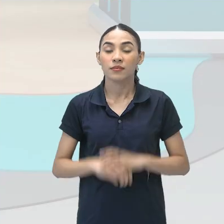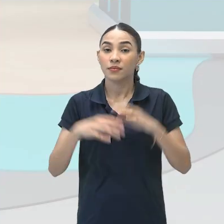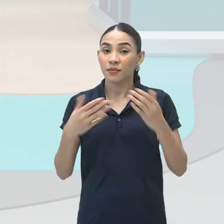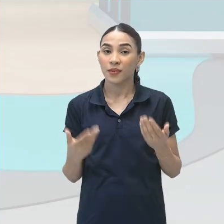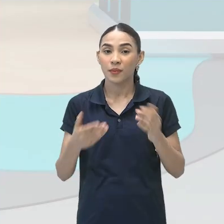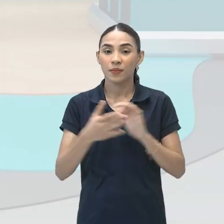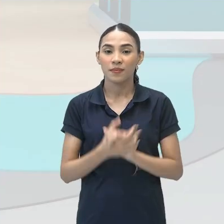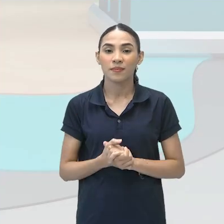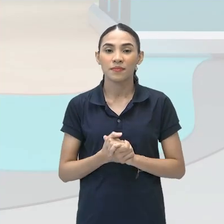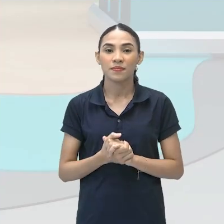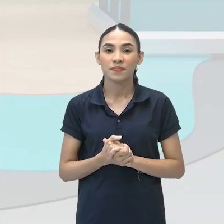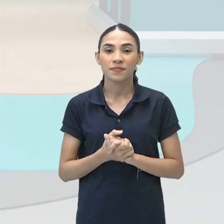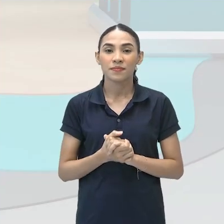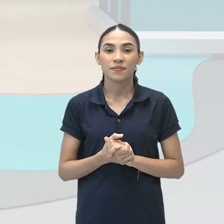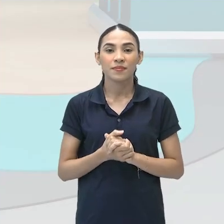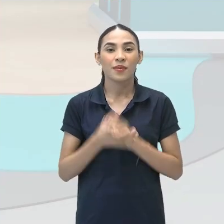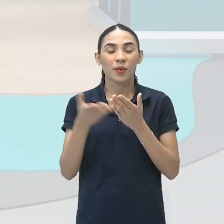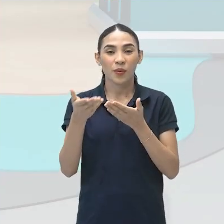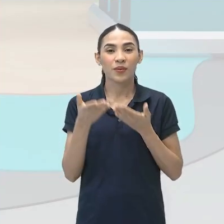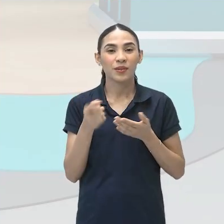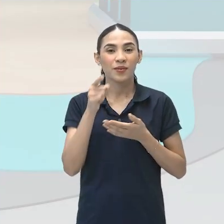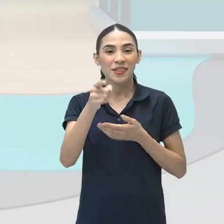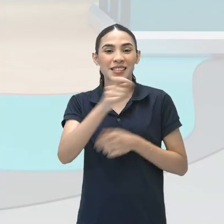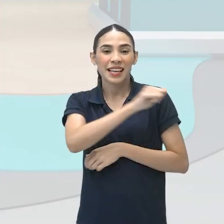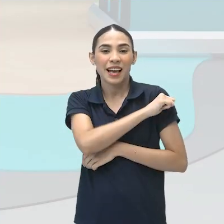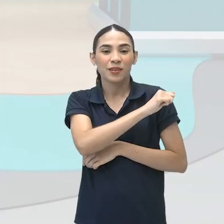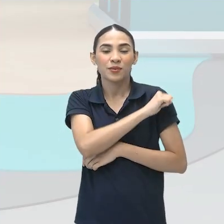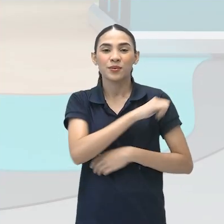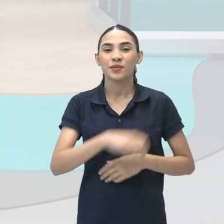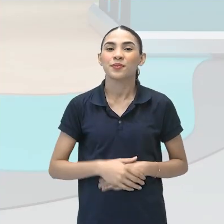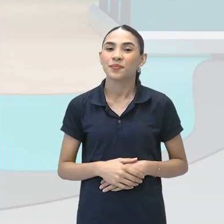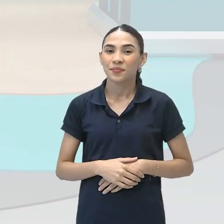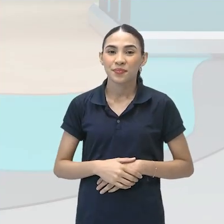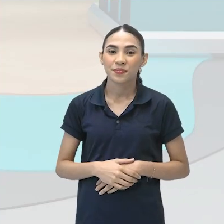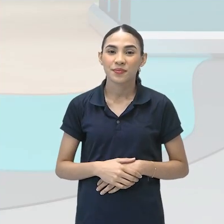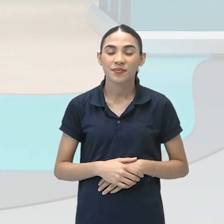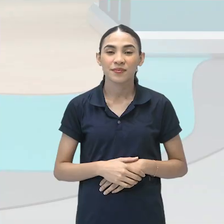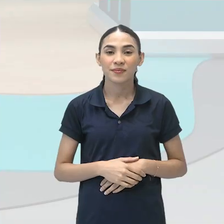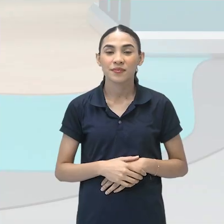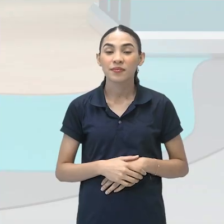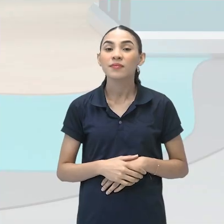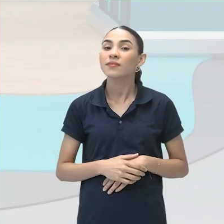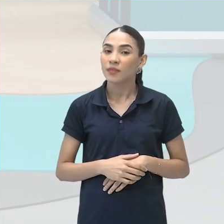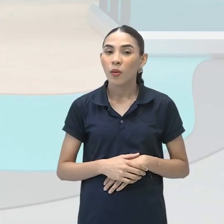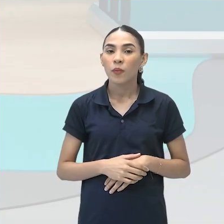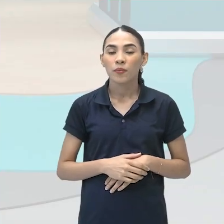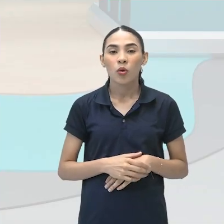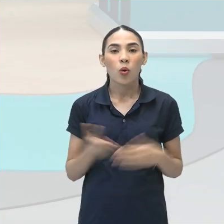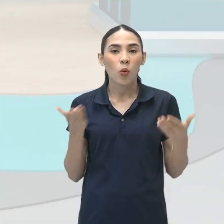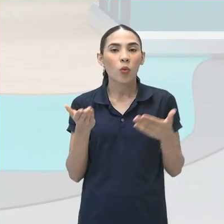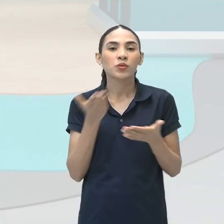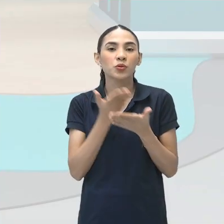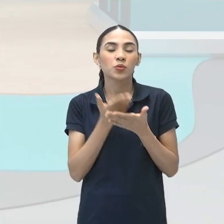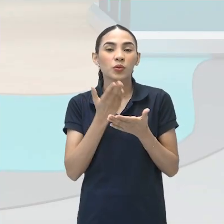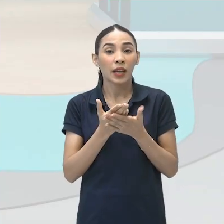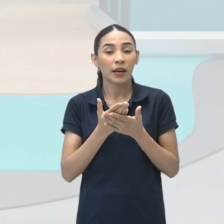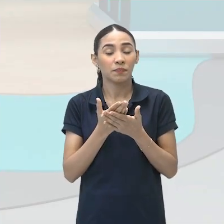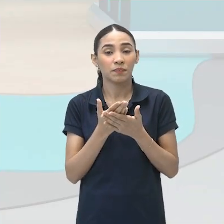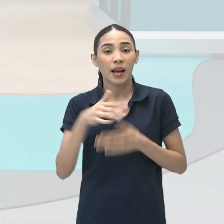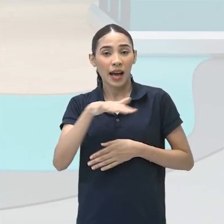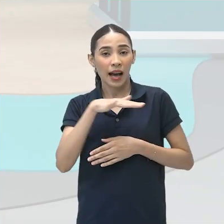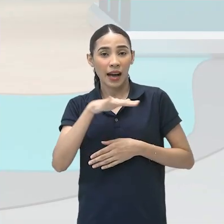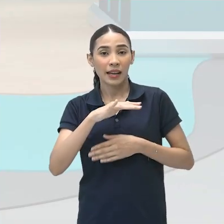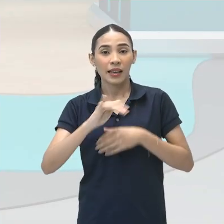Então, pessoal, convido vocês para essa aula na qual nós vamos aprofundar o nosso estudo sobre a crônica